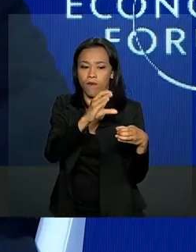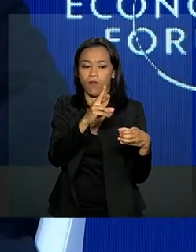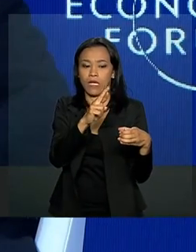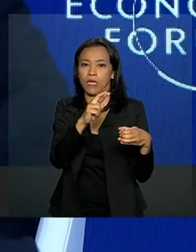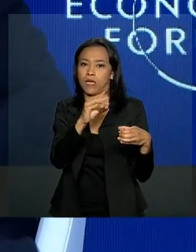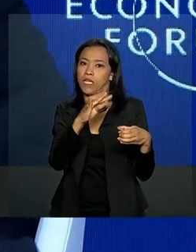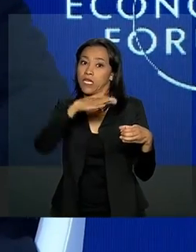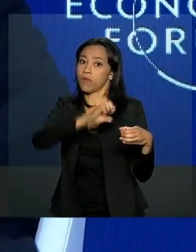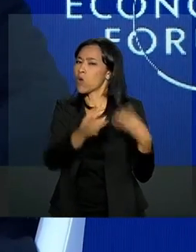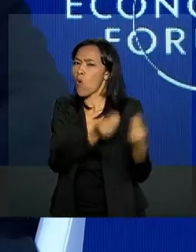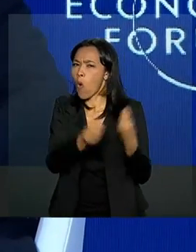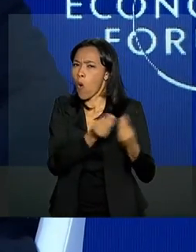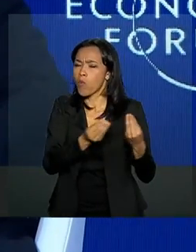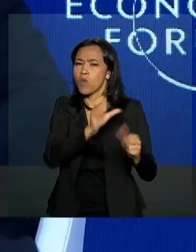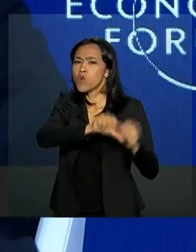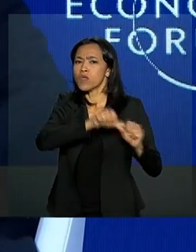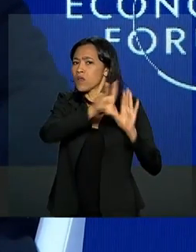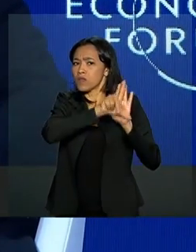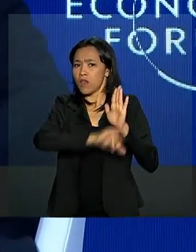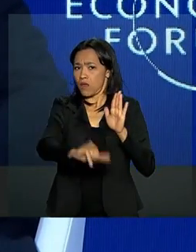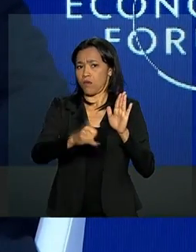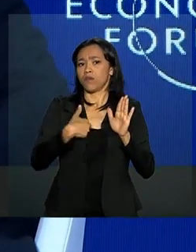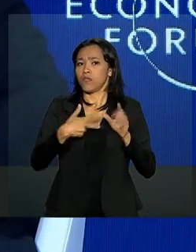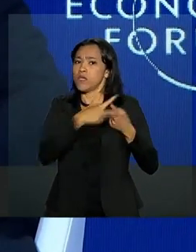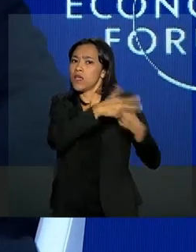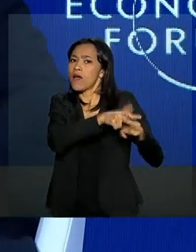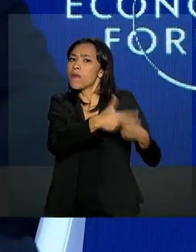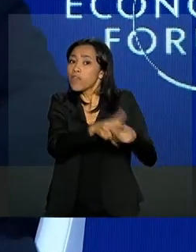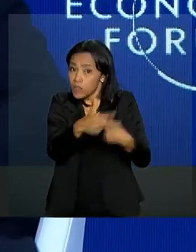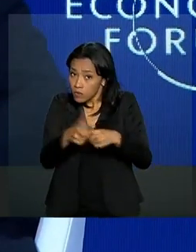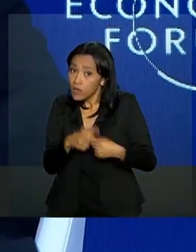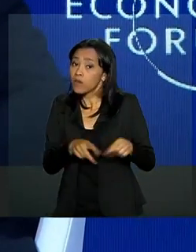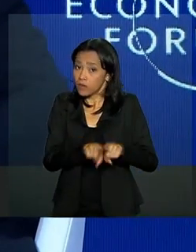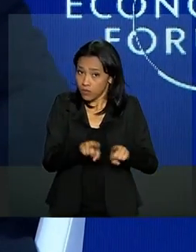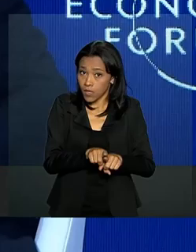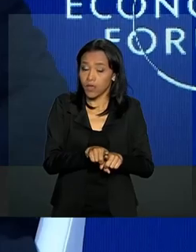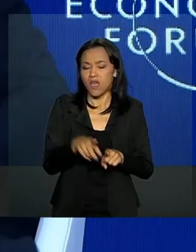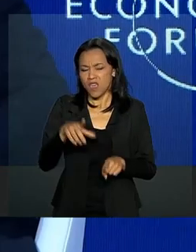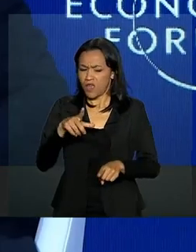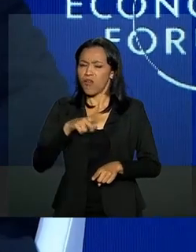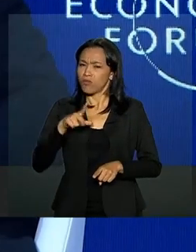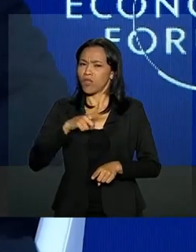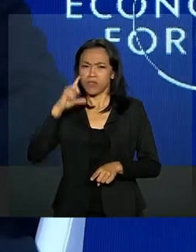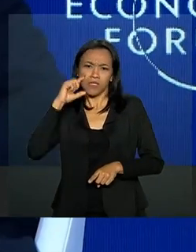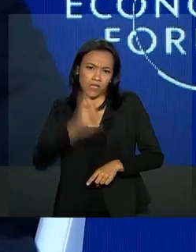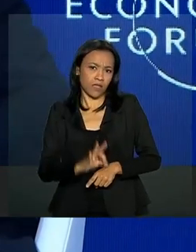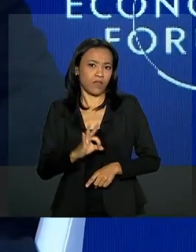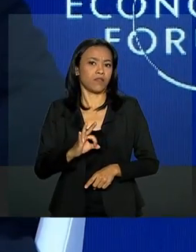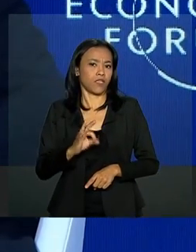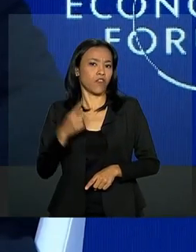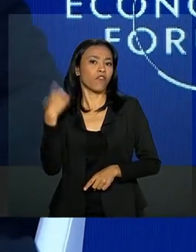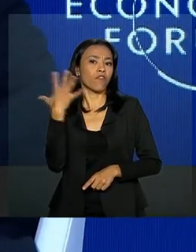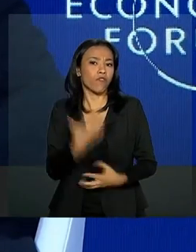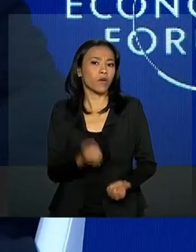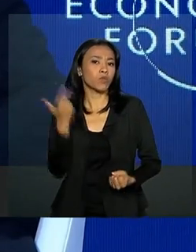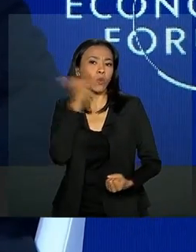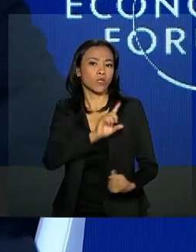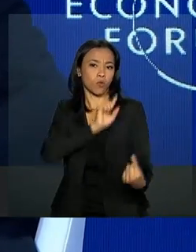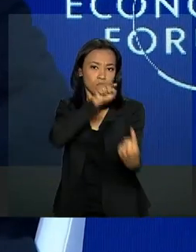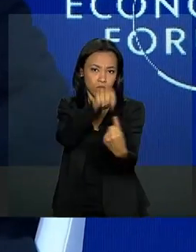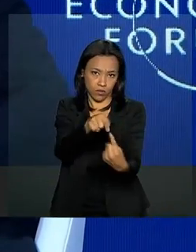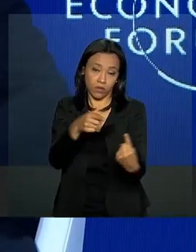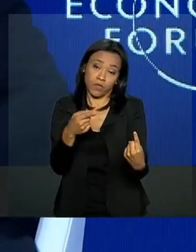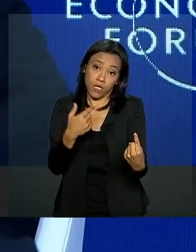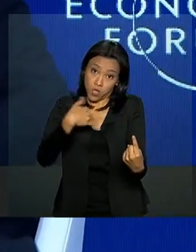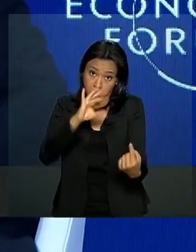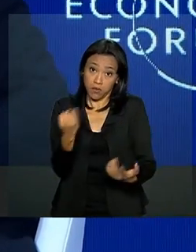a legislação e aperfeiçoando outra parte da mesma. Dessa forma, tenho certeza que atingiremos nosso objetivo. Mas, tão importante